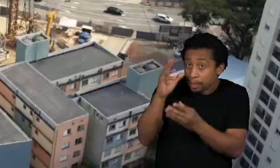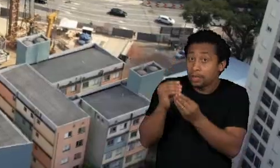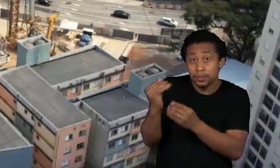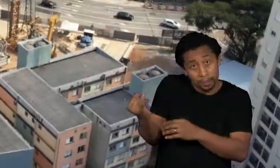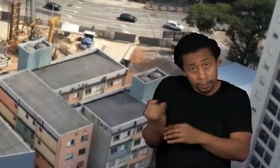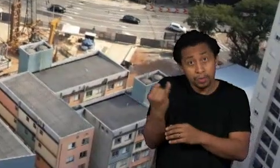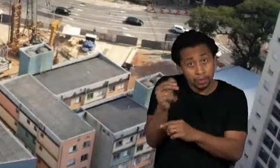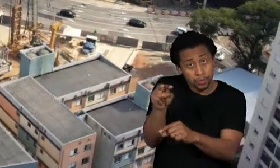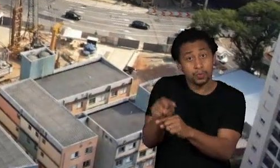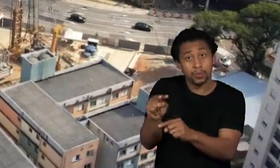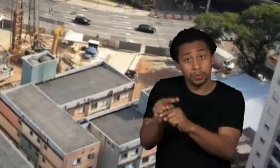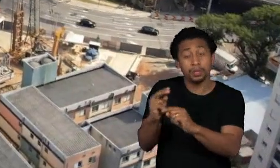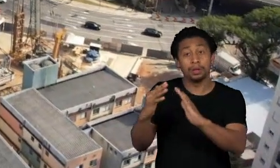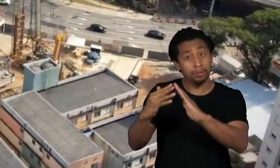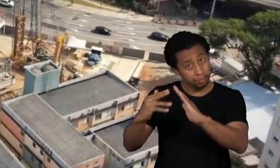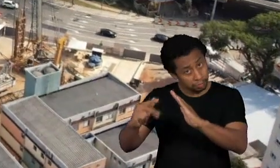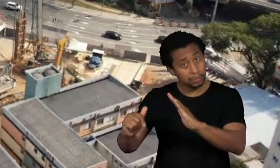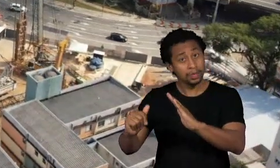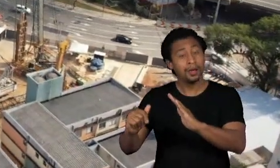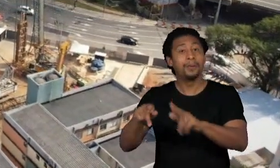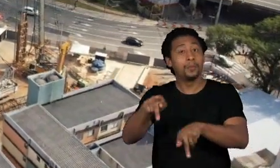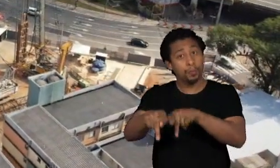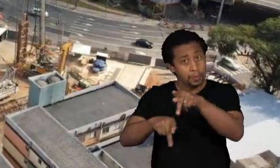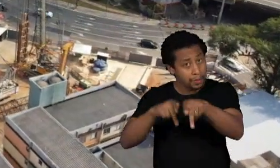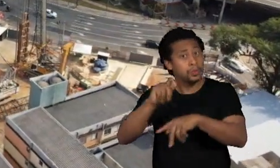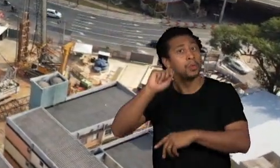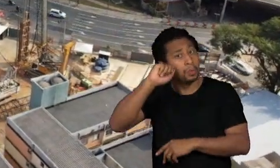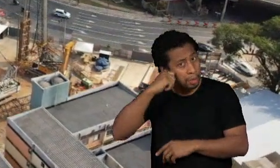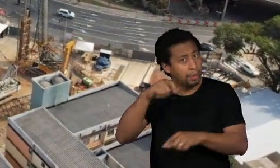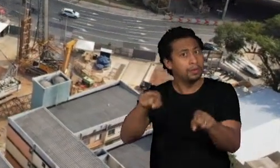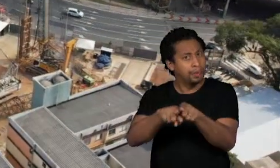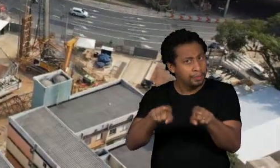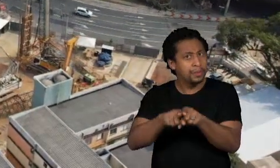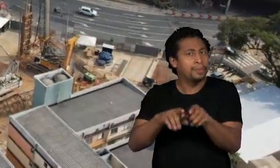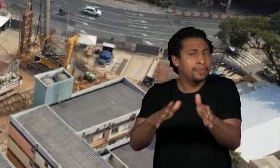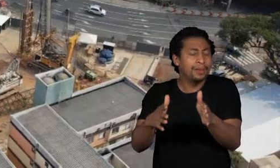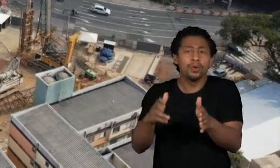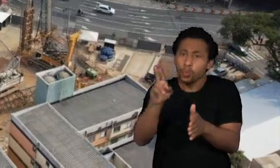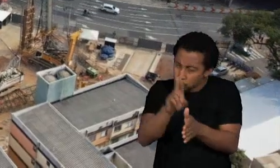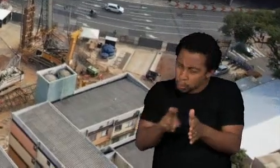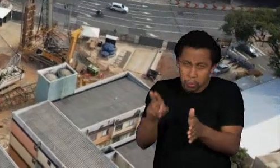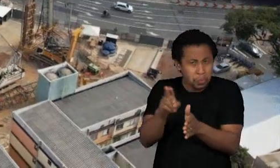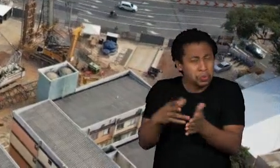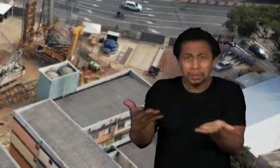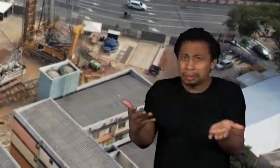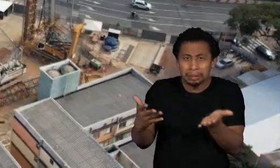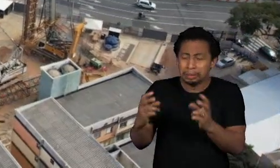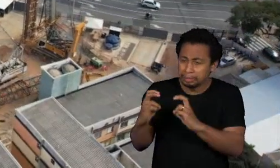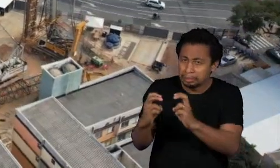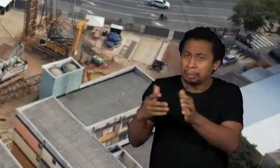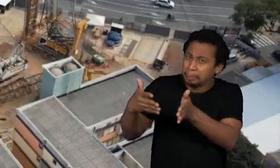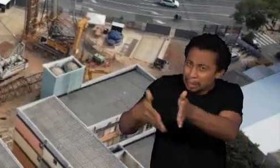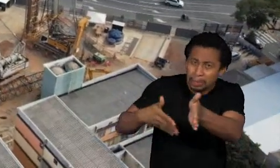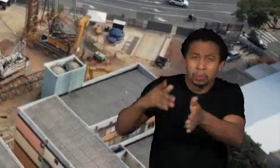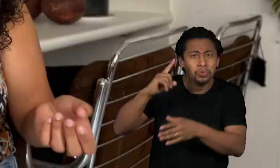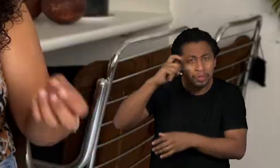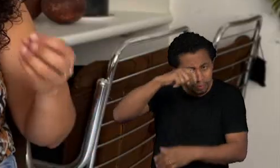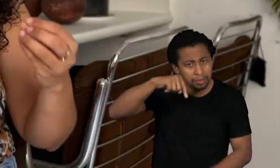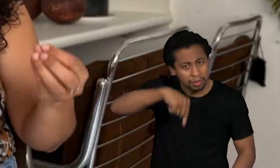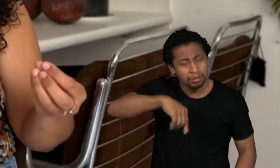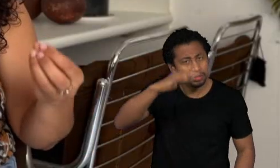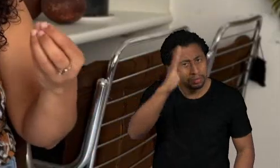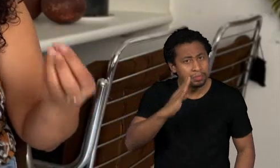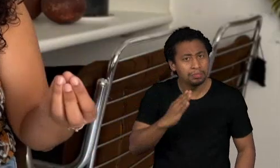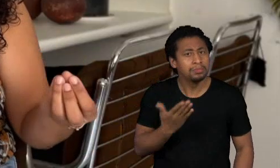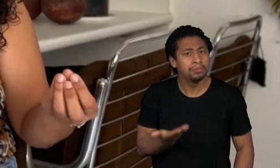importância, inclusive para as populações negras que enfrentam um sistema de transporte tão duro na nossa cidade para trabalhar aqui no centro. A